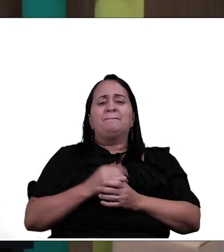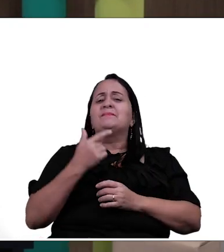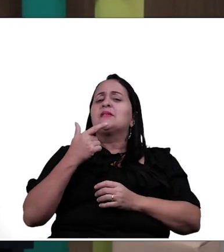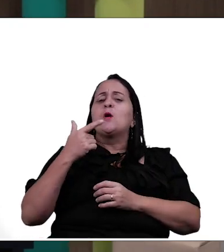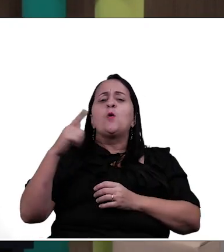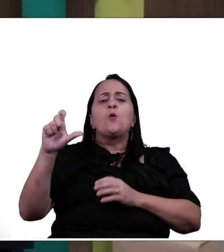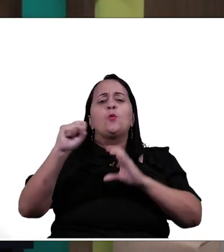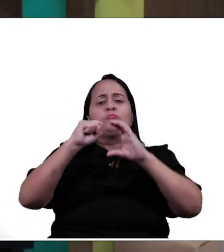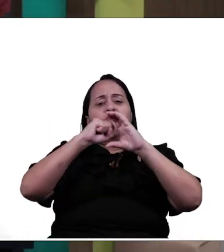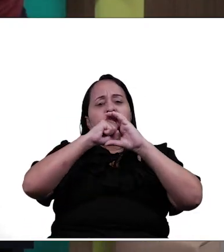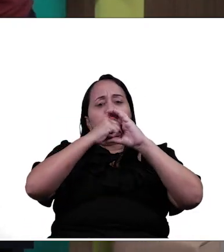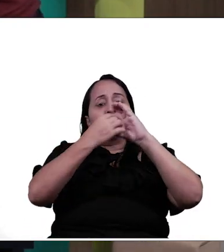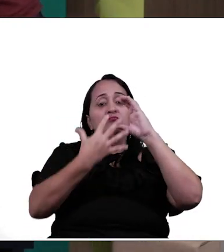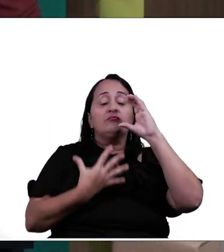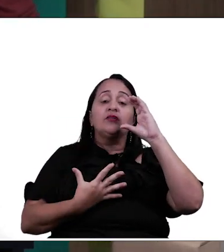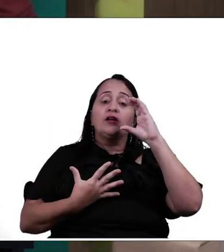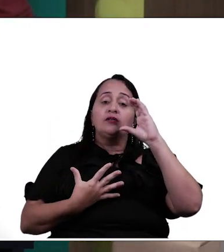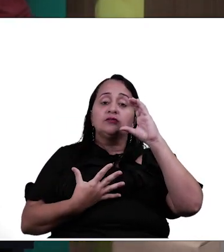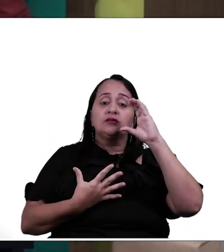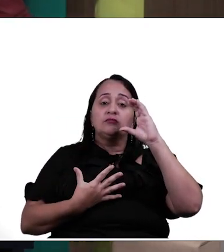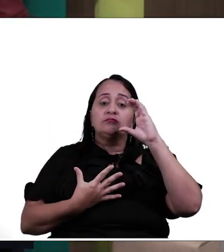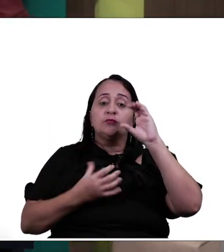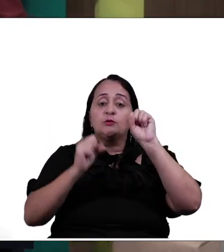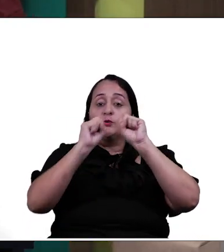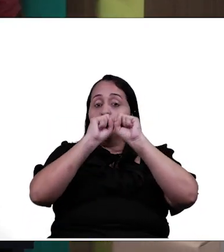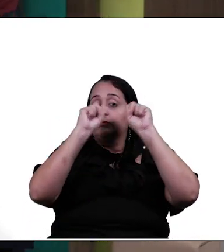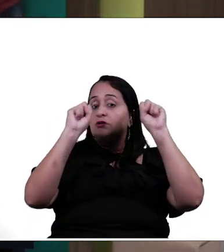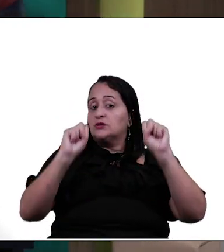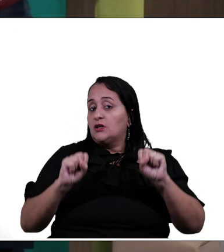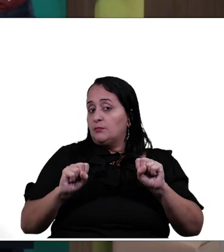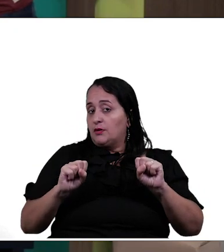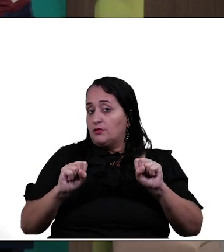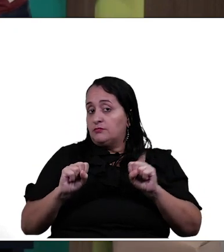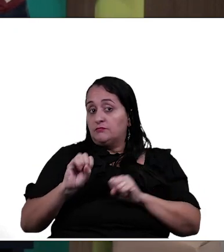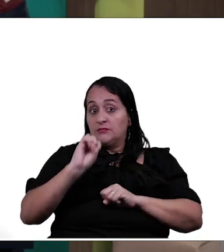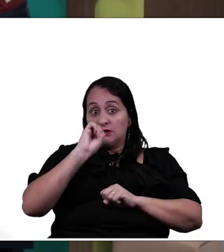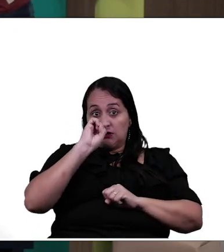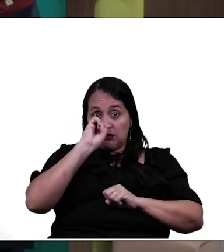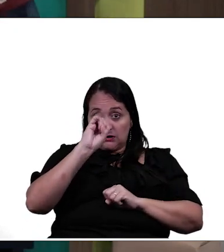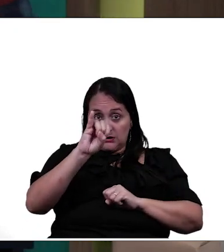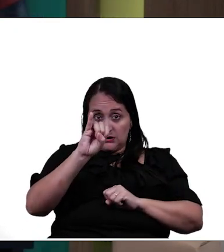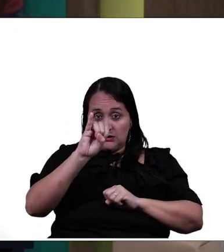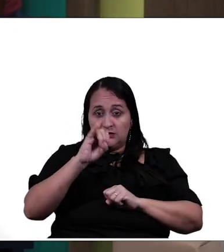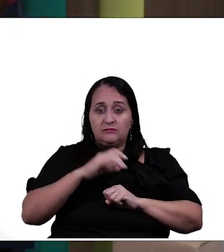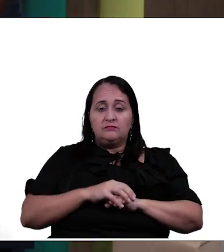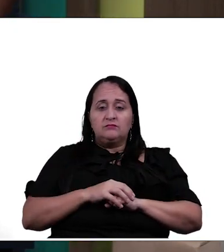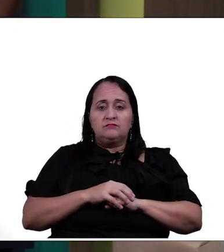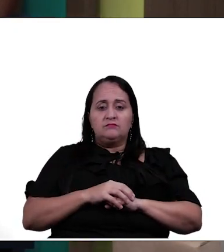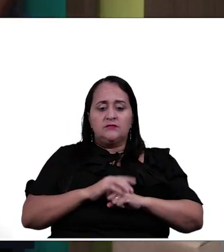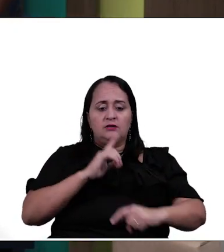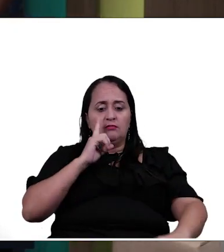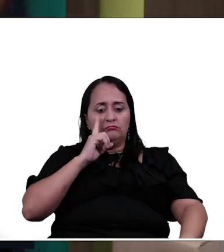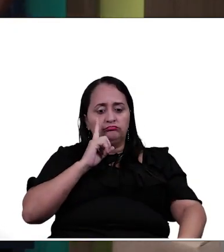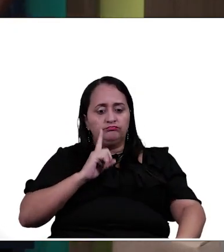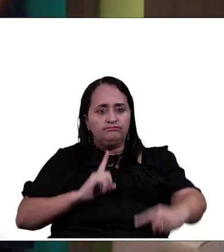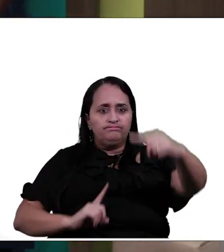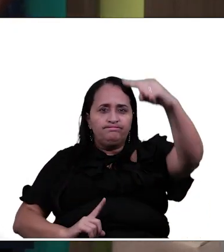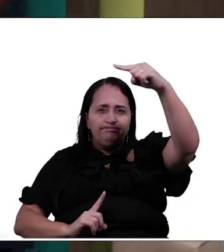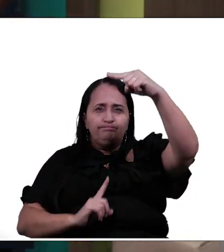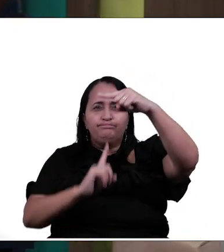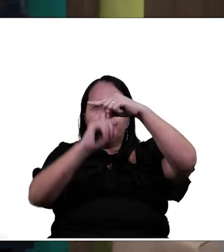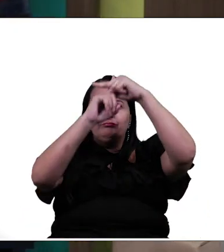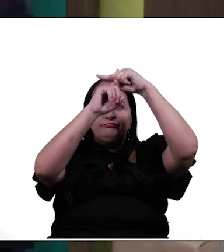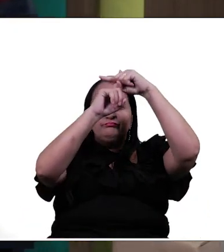5 se repetindo. Então eu vou usar um 9 aqui embaixo. Quem é o algarismo que